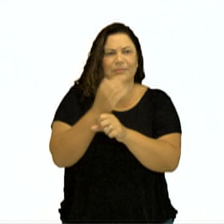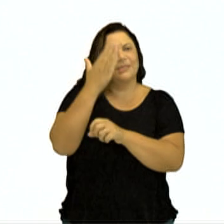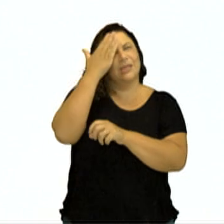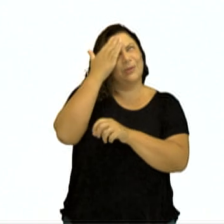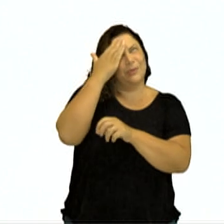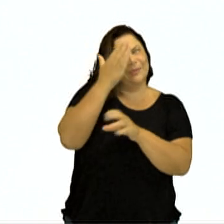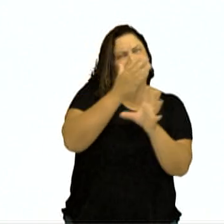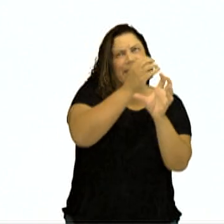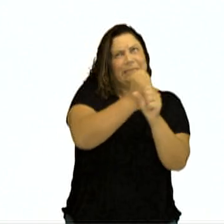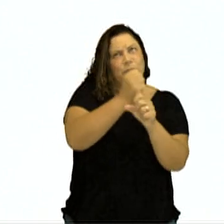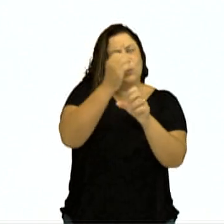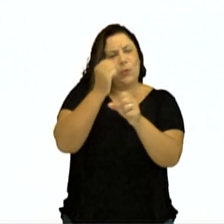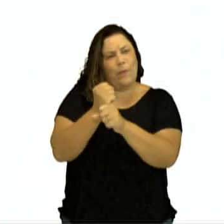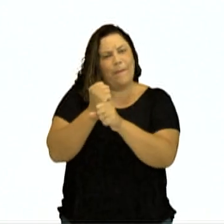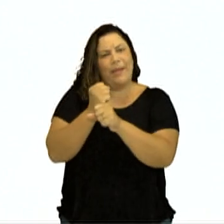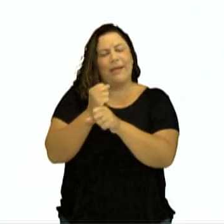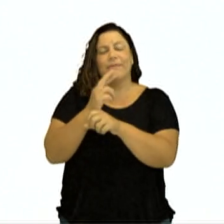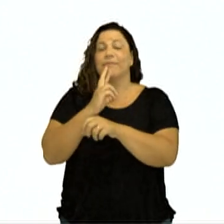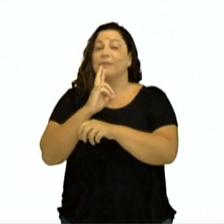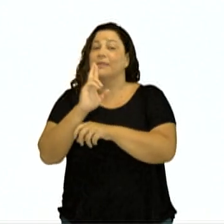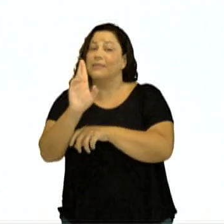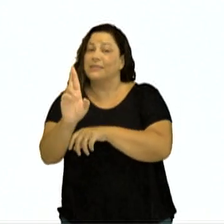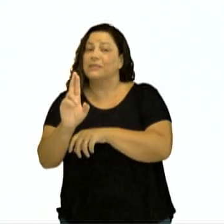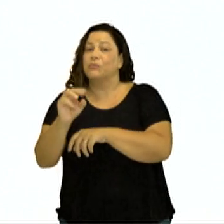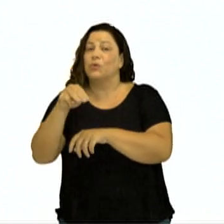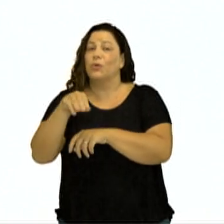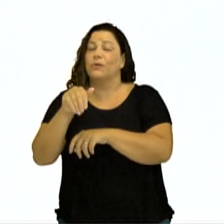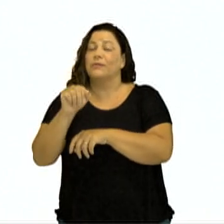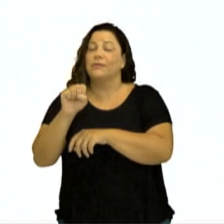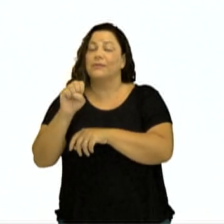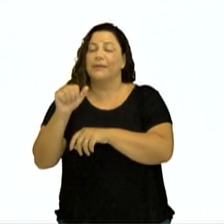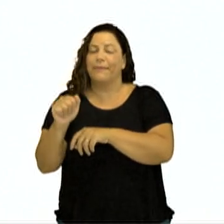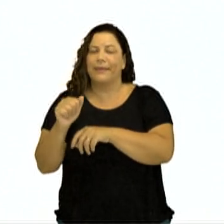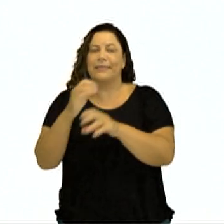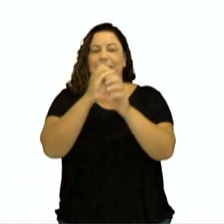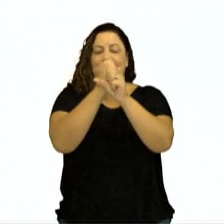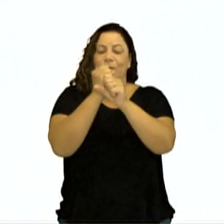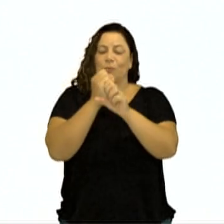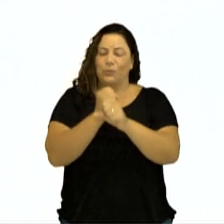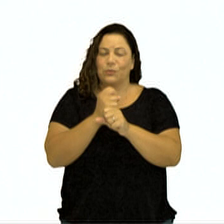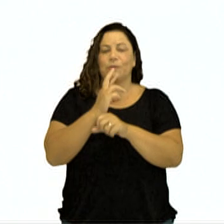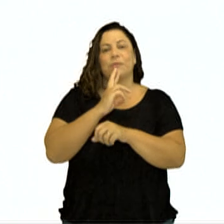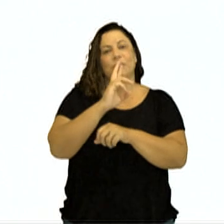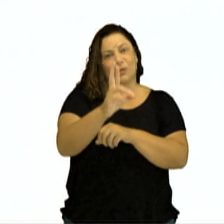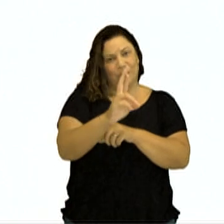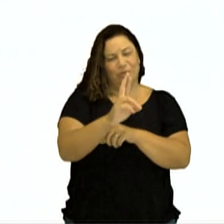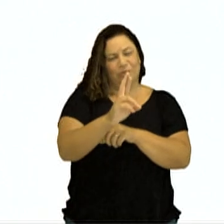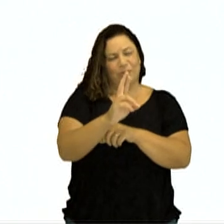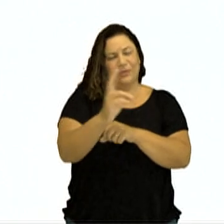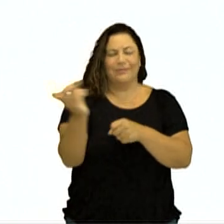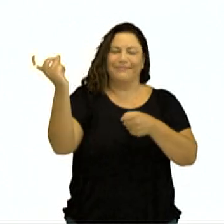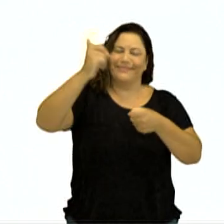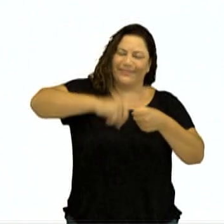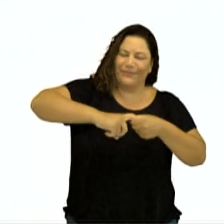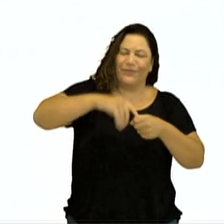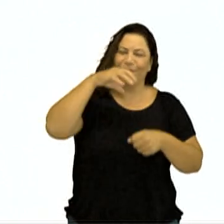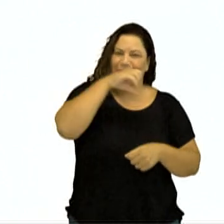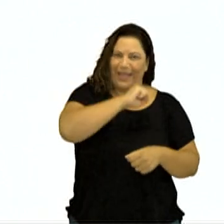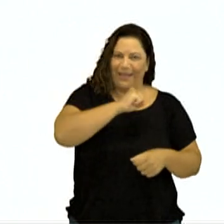somar prótons e nêutrons eu tenho um número de massa, por favor, somem esses dois números aqui e respondam. Eu volto em 1 minuto. Vamos